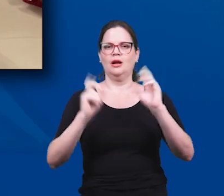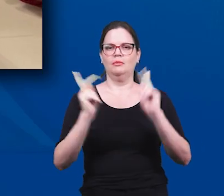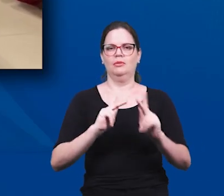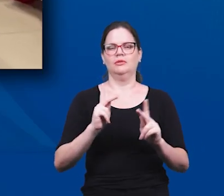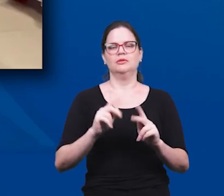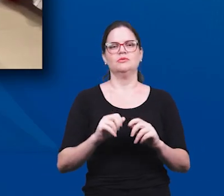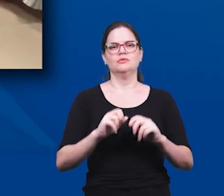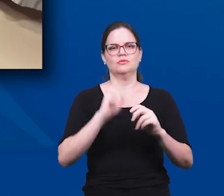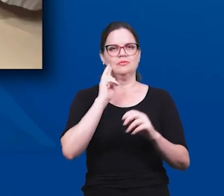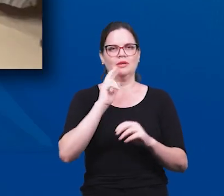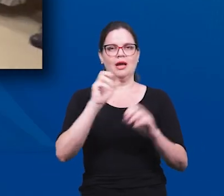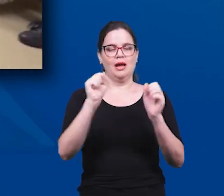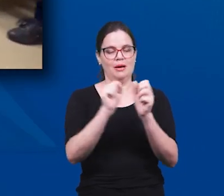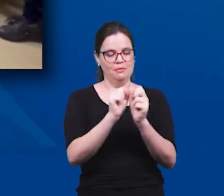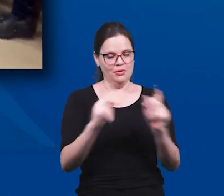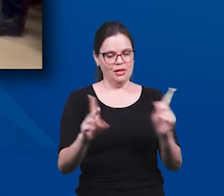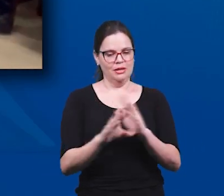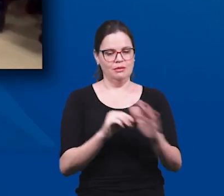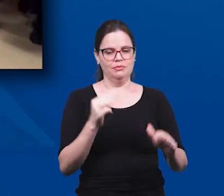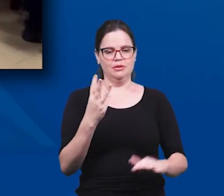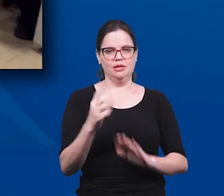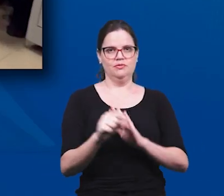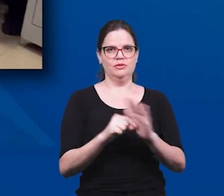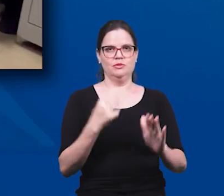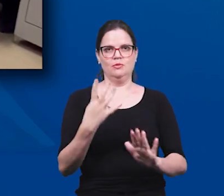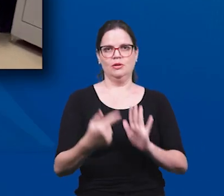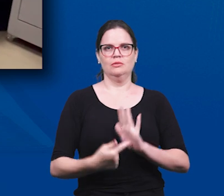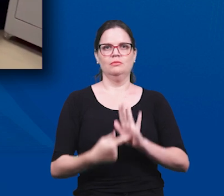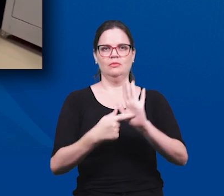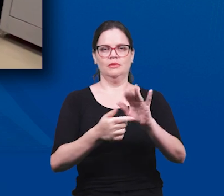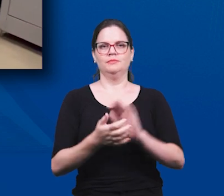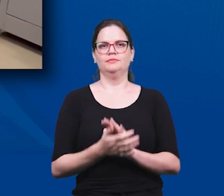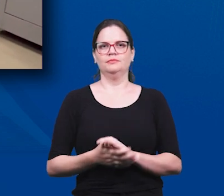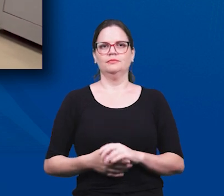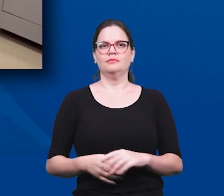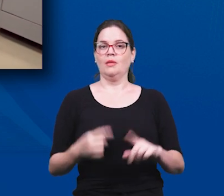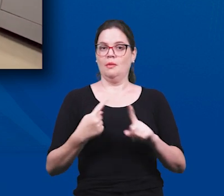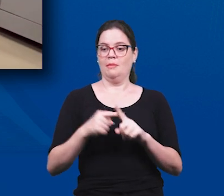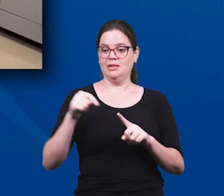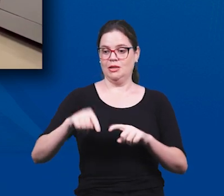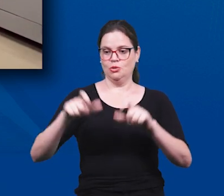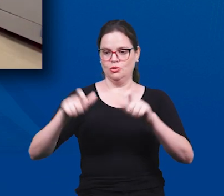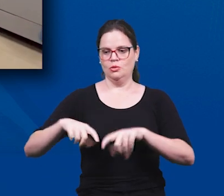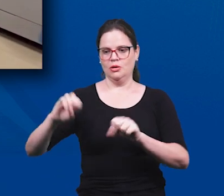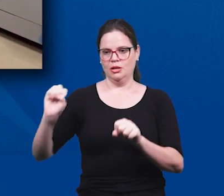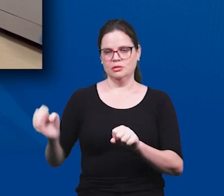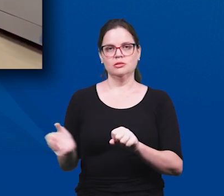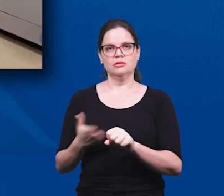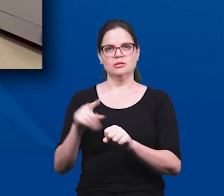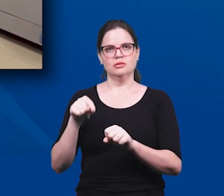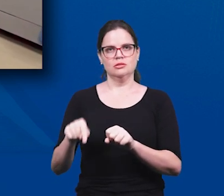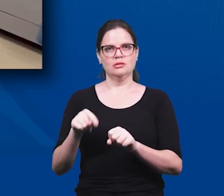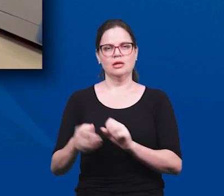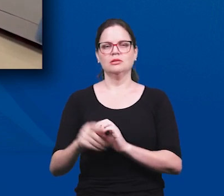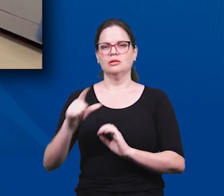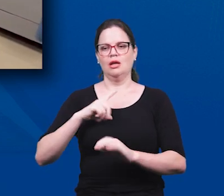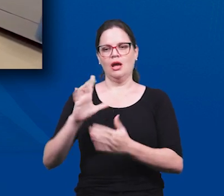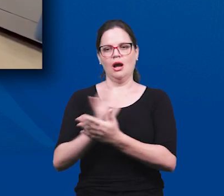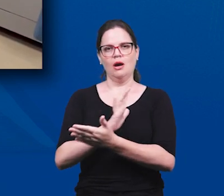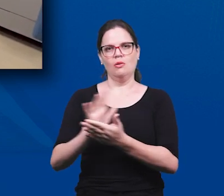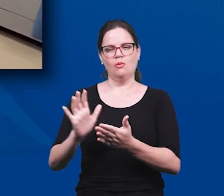Apocalipse 3, 4, mas também tens em Sardes